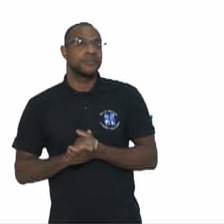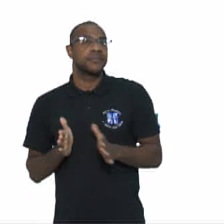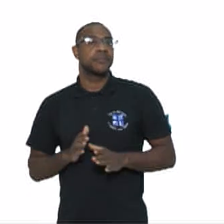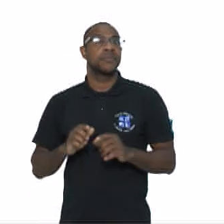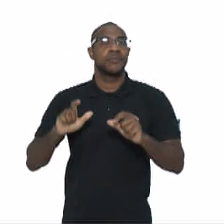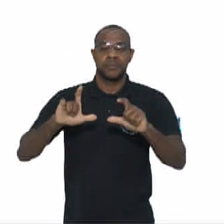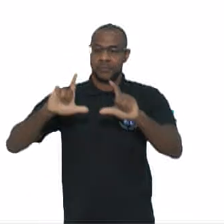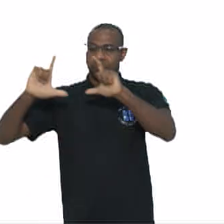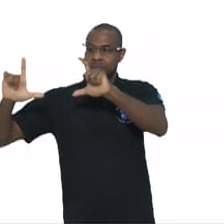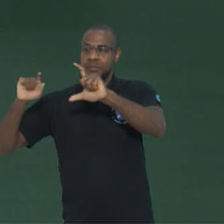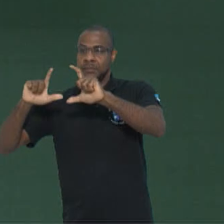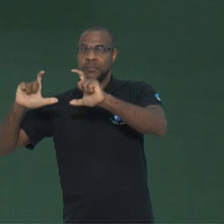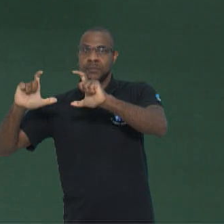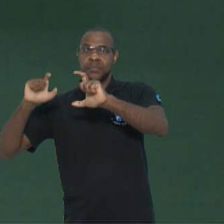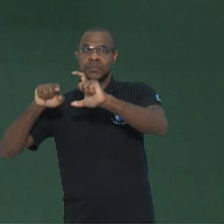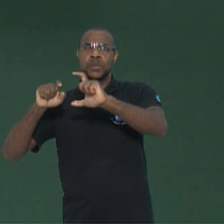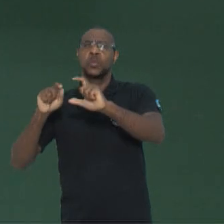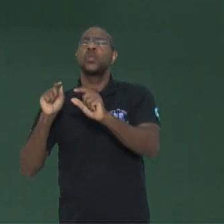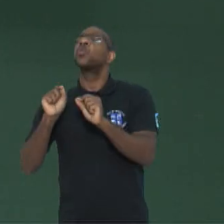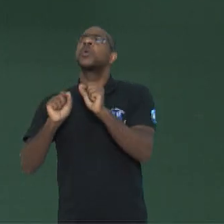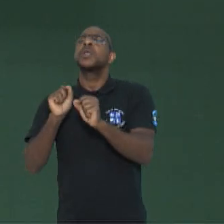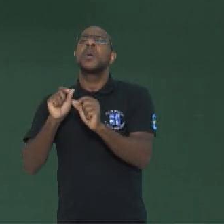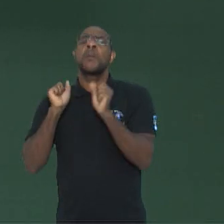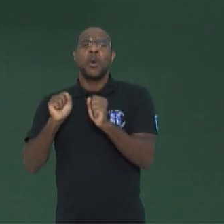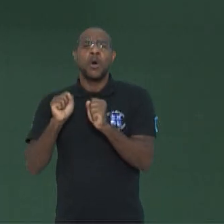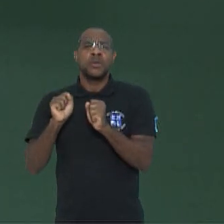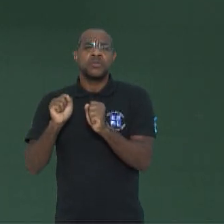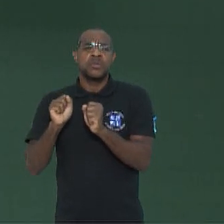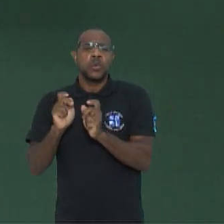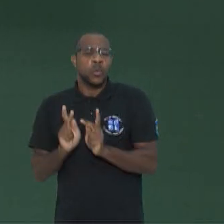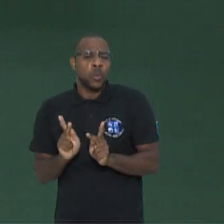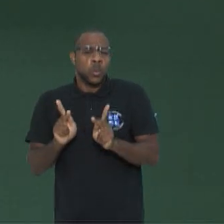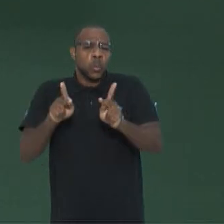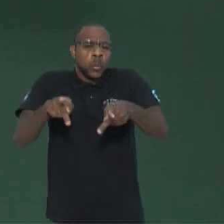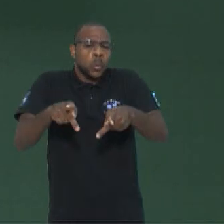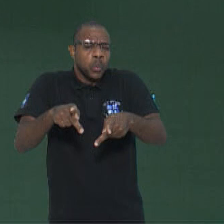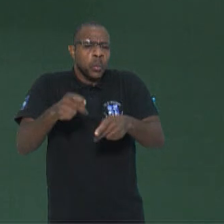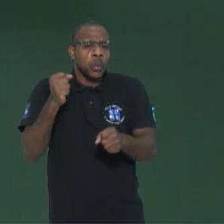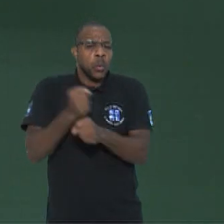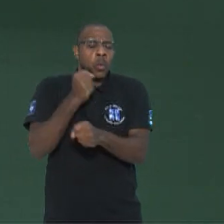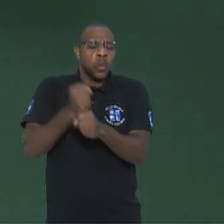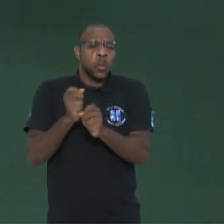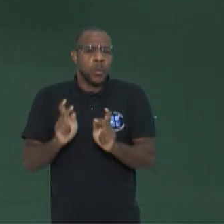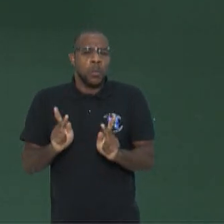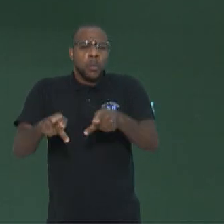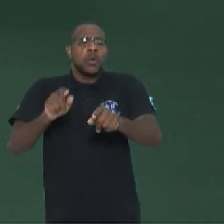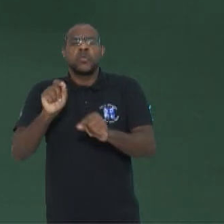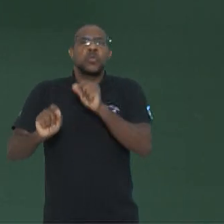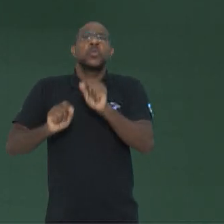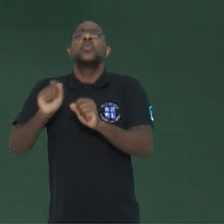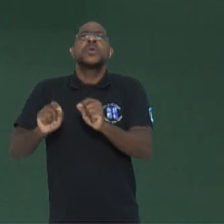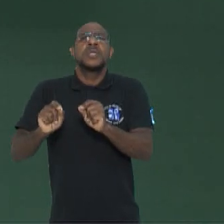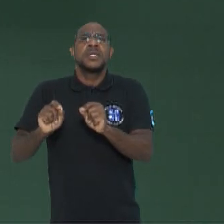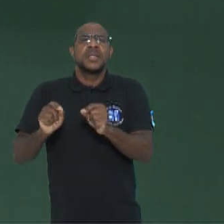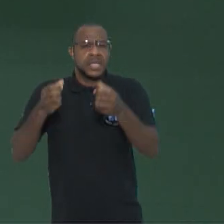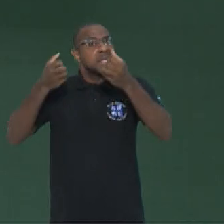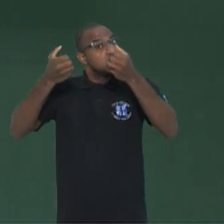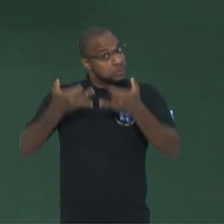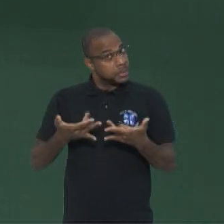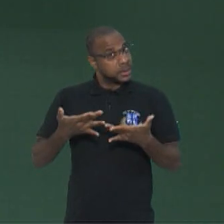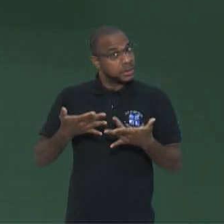pode construir pontes? Explique. Então, com base aí na fala dos